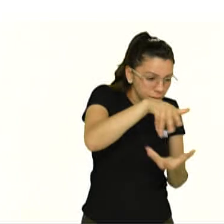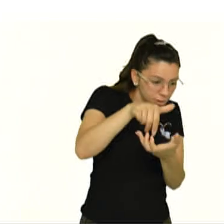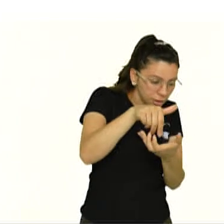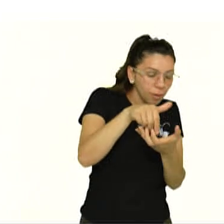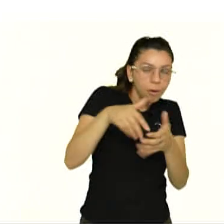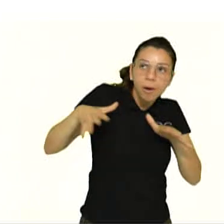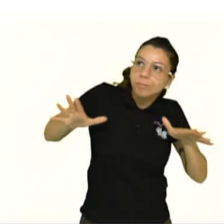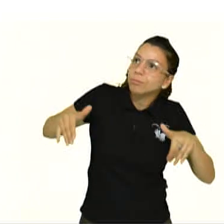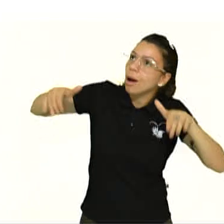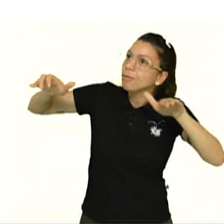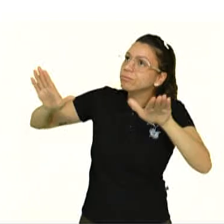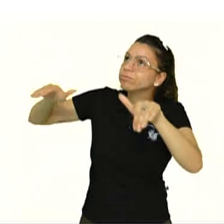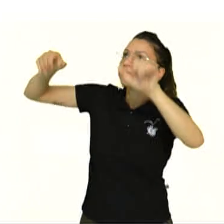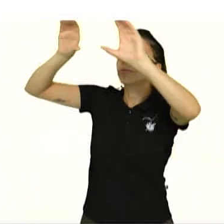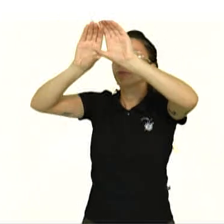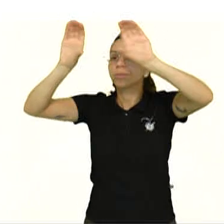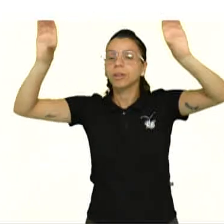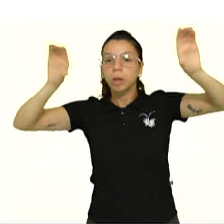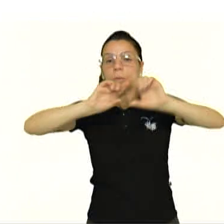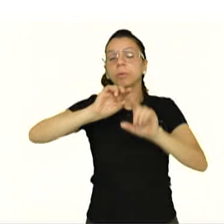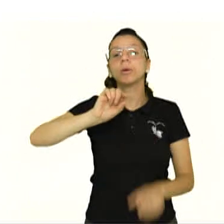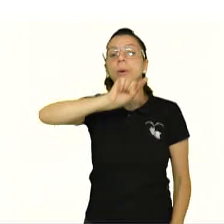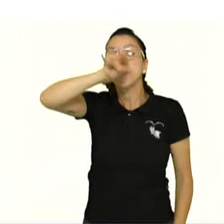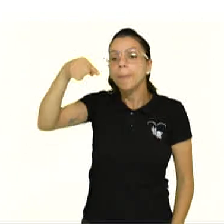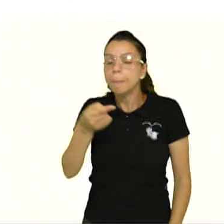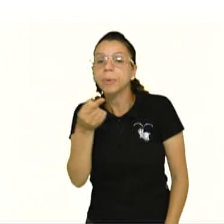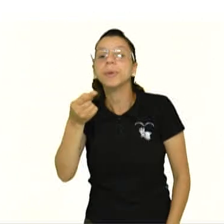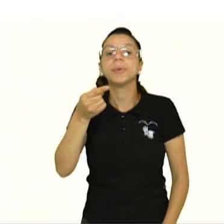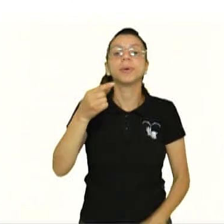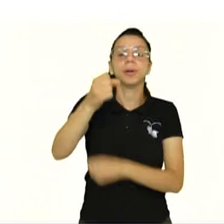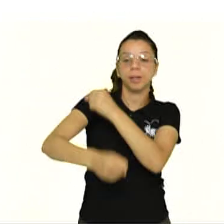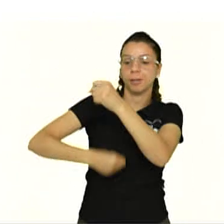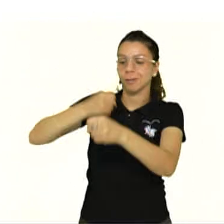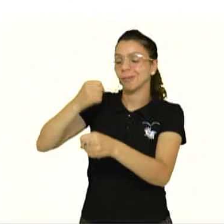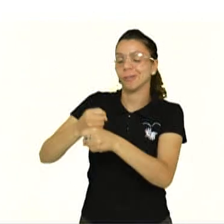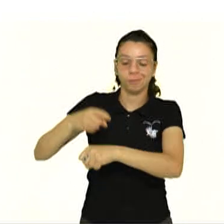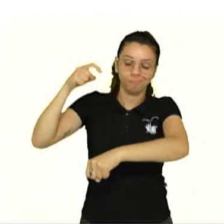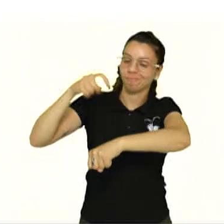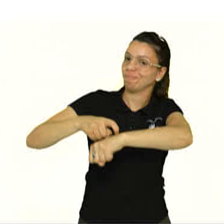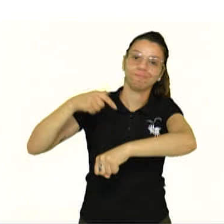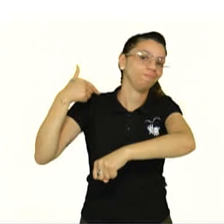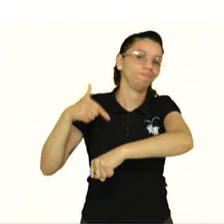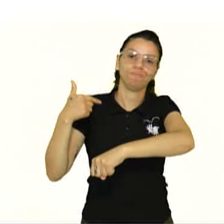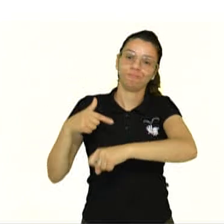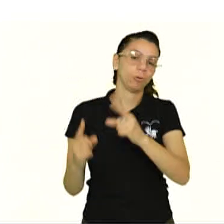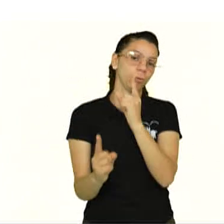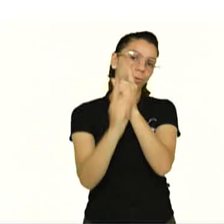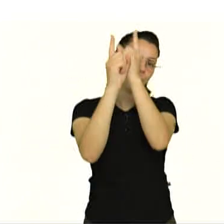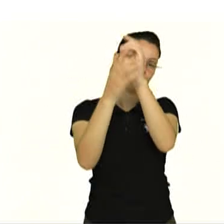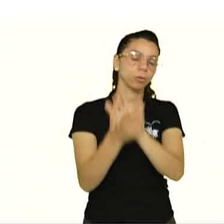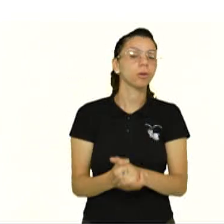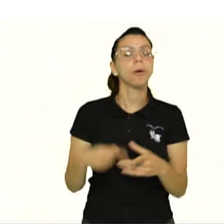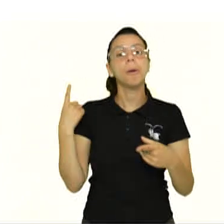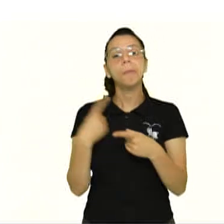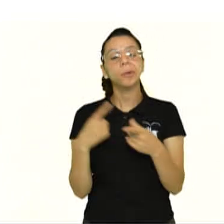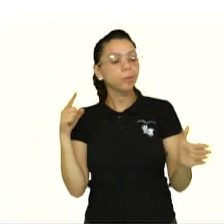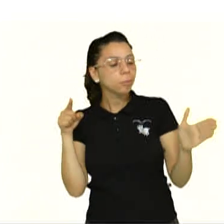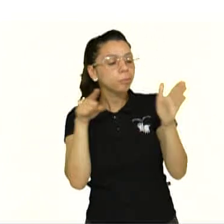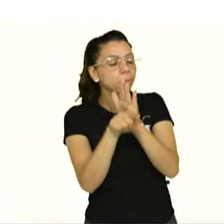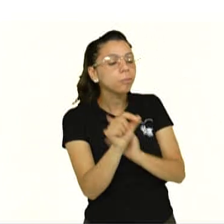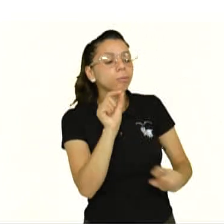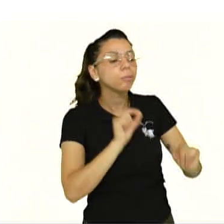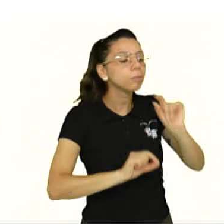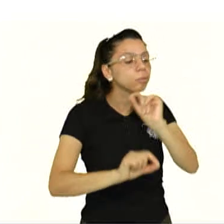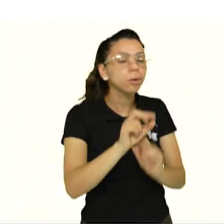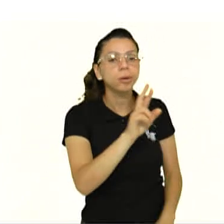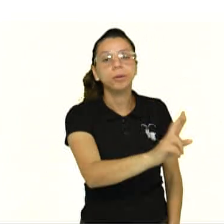hora, acho 1000 anos, e é de jeito que em 1000 anos não posso achar uma hora. Se me pergunta alguém por que assim ando,